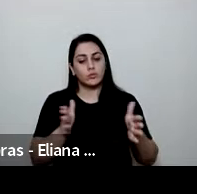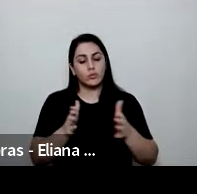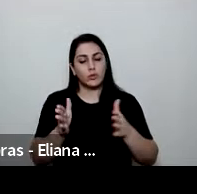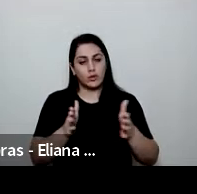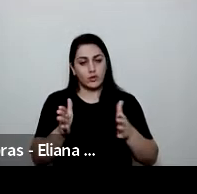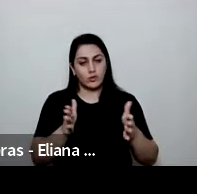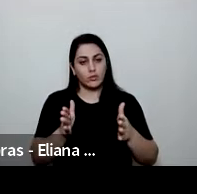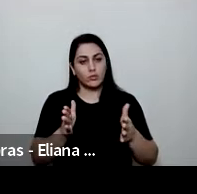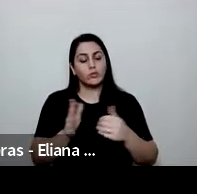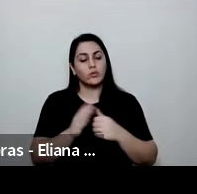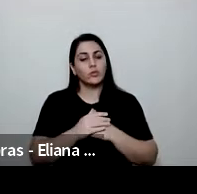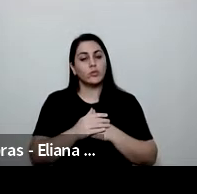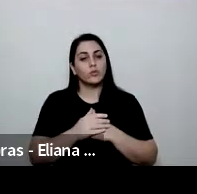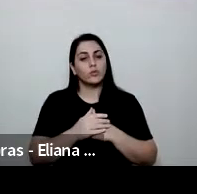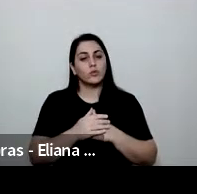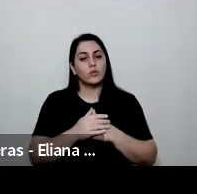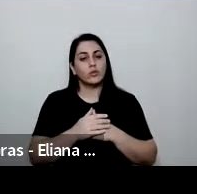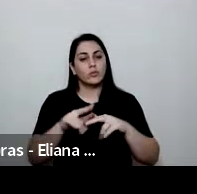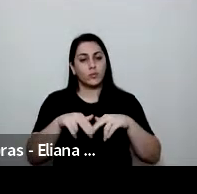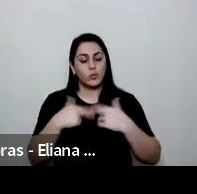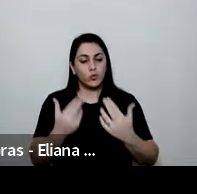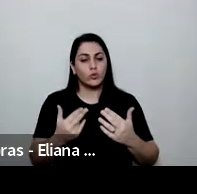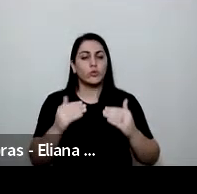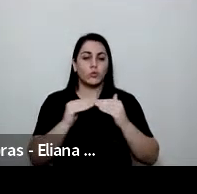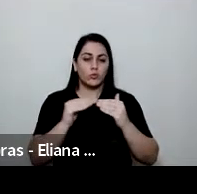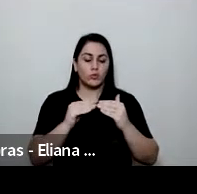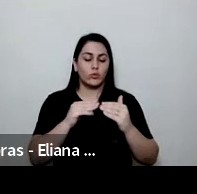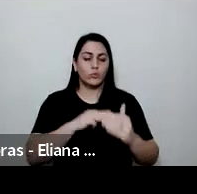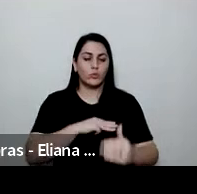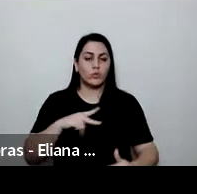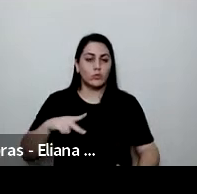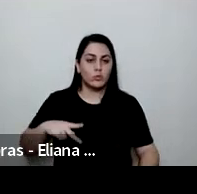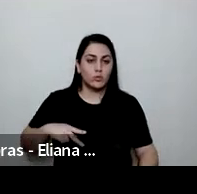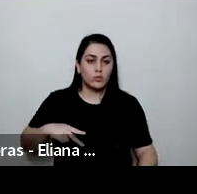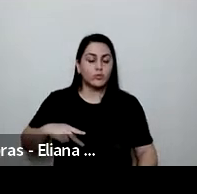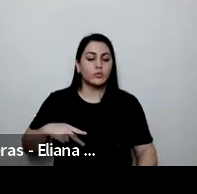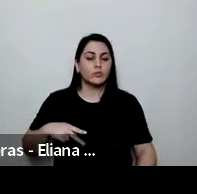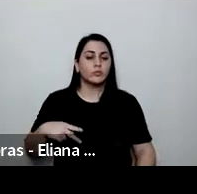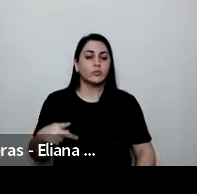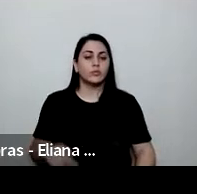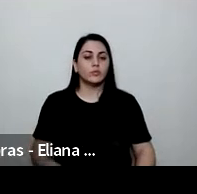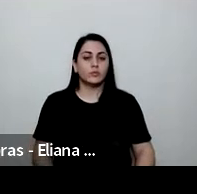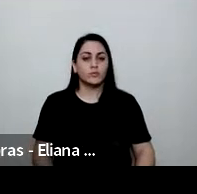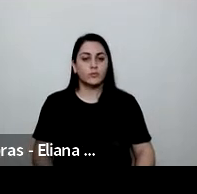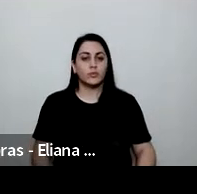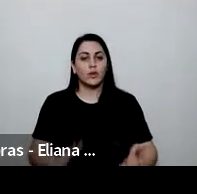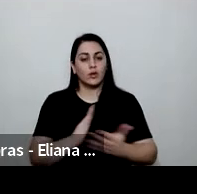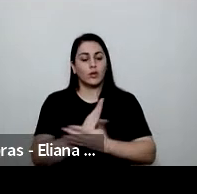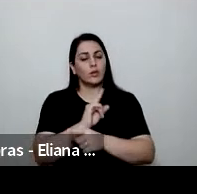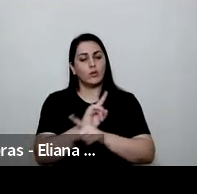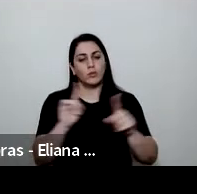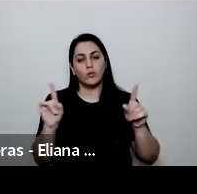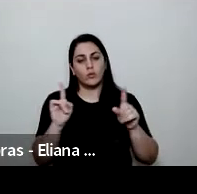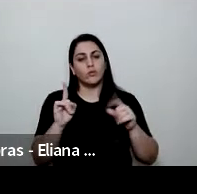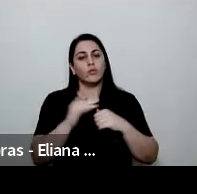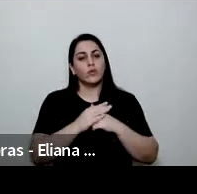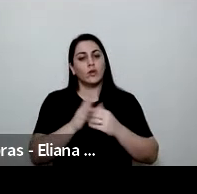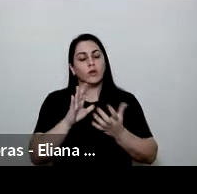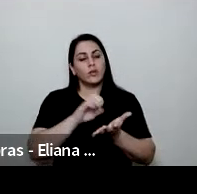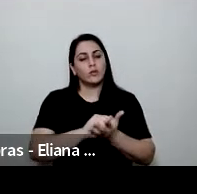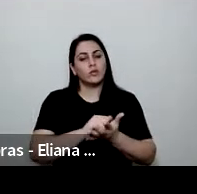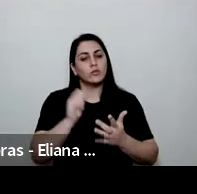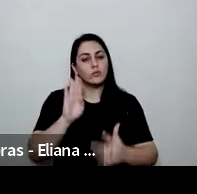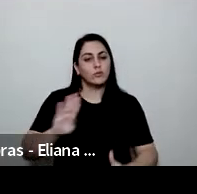largura razão pela qual do e consonância com o parecer do Ministério Público indeferido o registro candidatura de